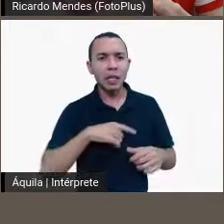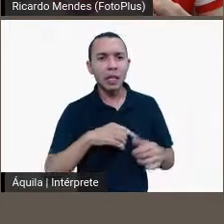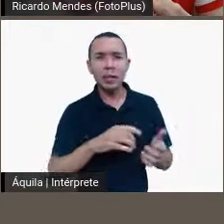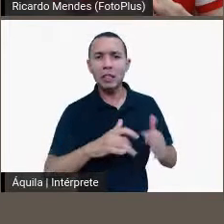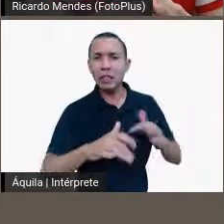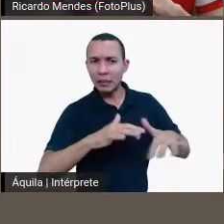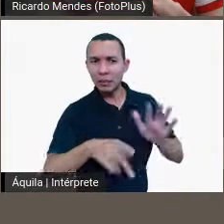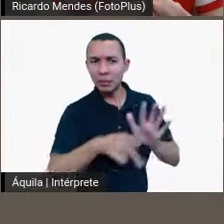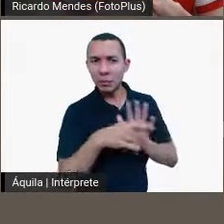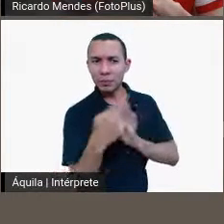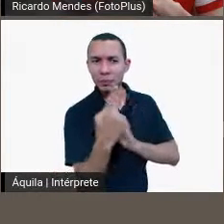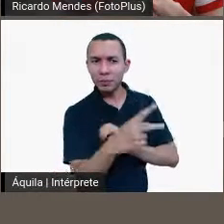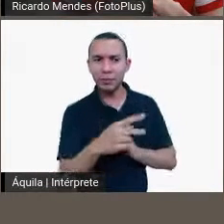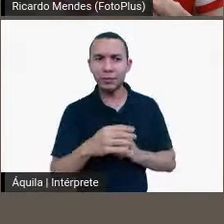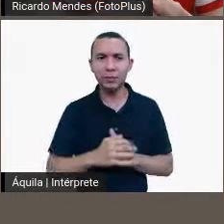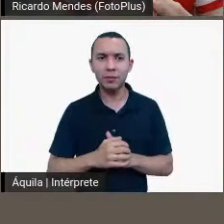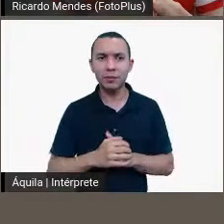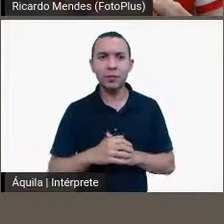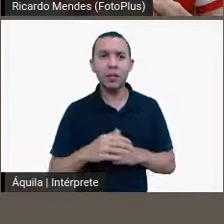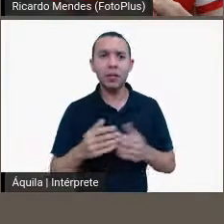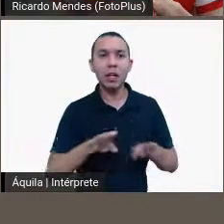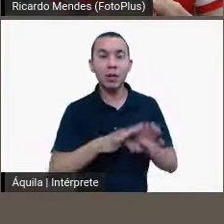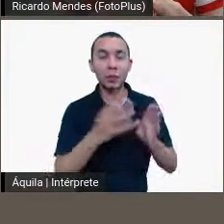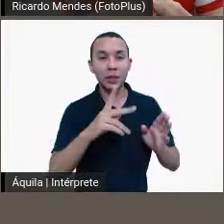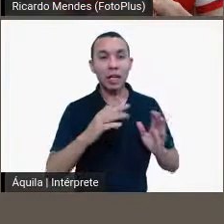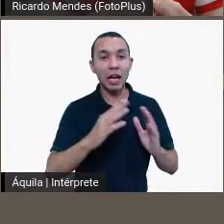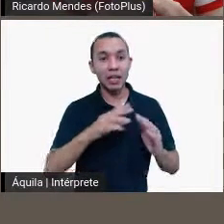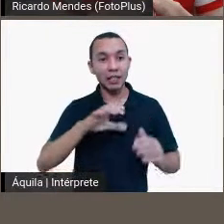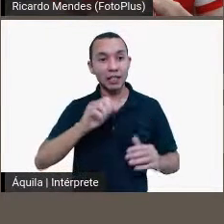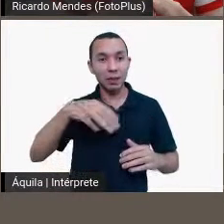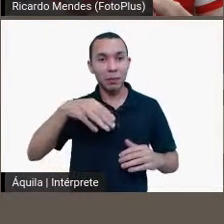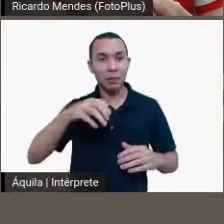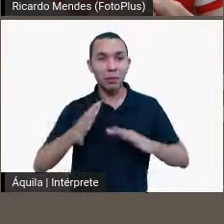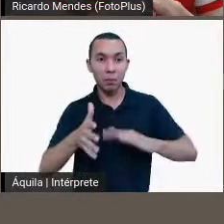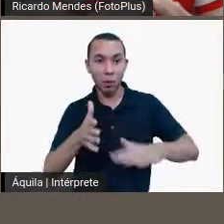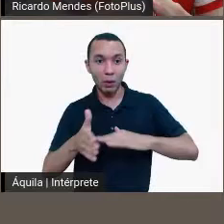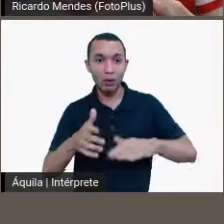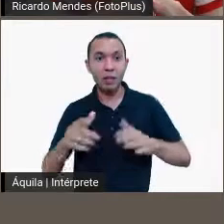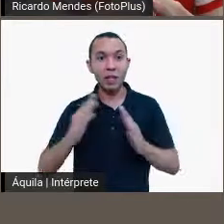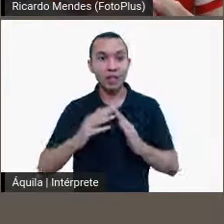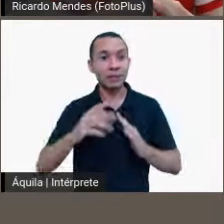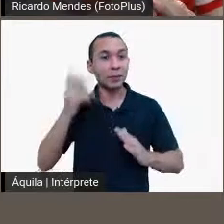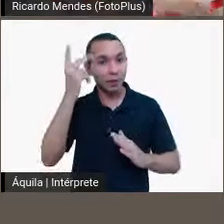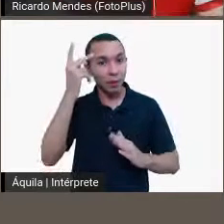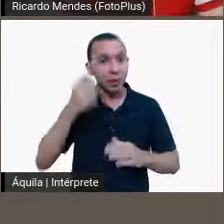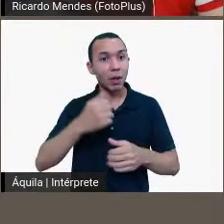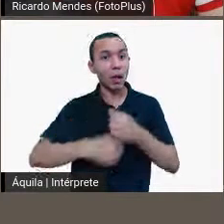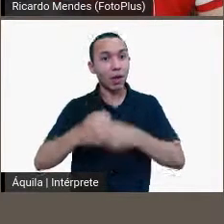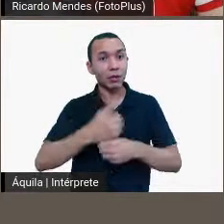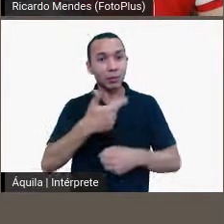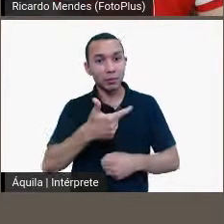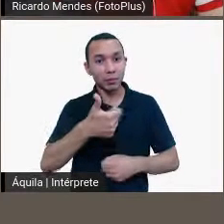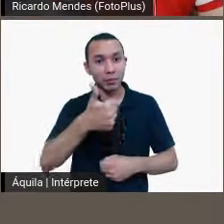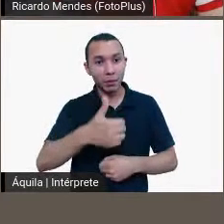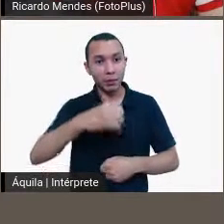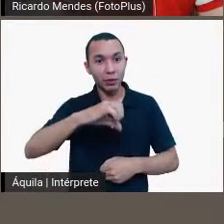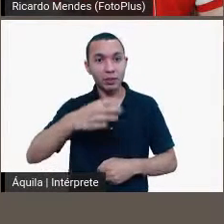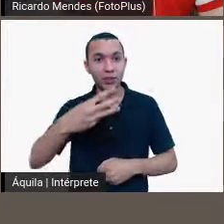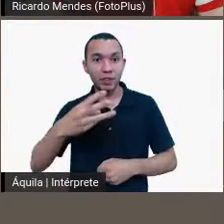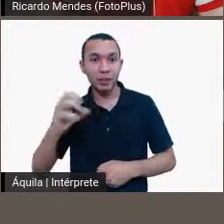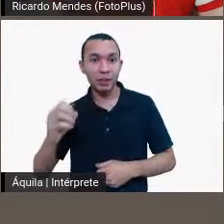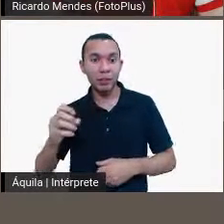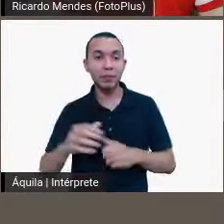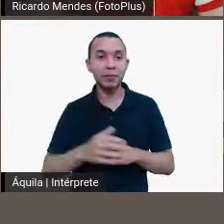definirão marcos a considerar, como a abertura da Casa Modernista, da Rua Itápolis, em São Paulo, em 1930, em evento de marca midiática,